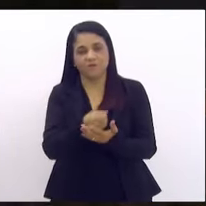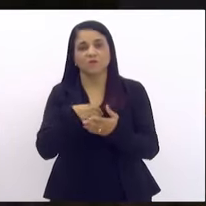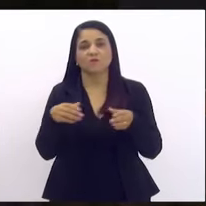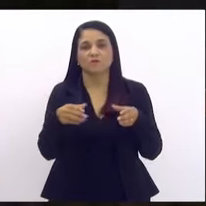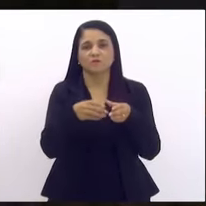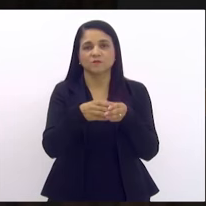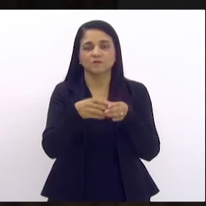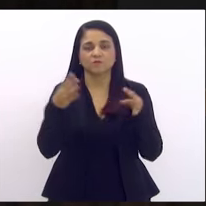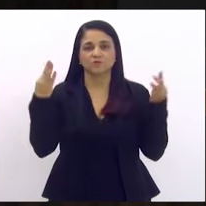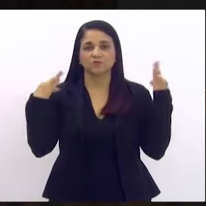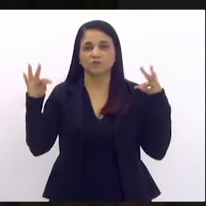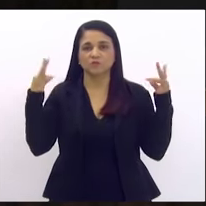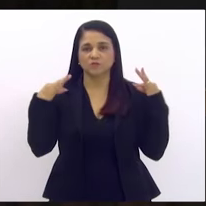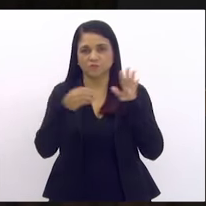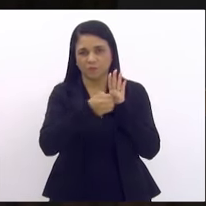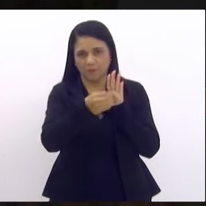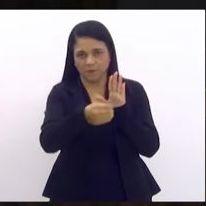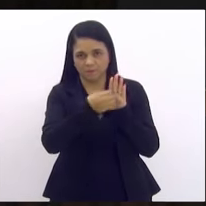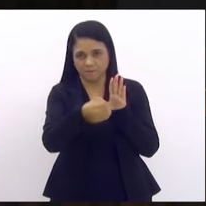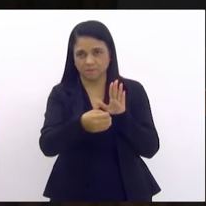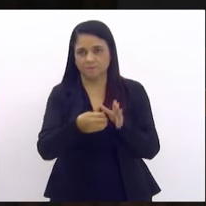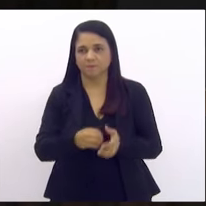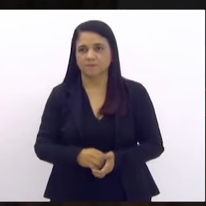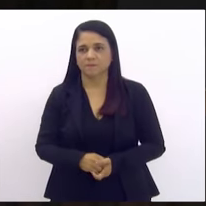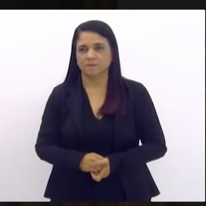de turismo